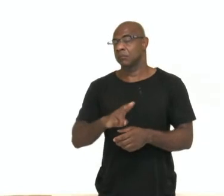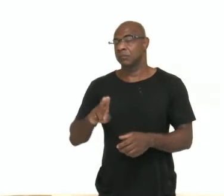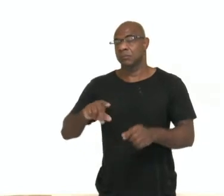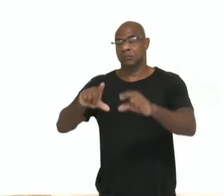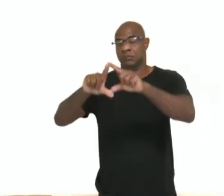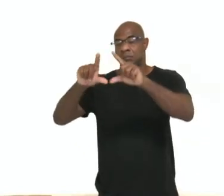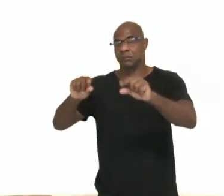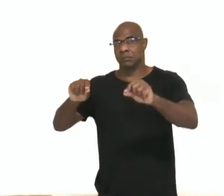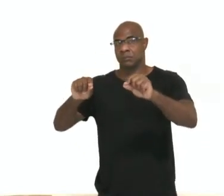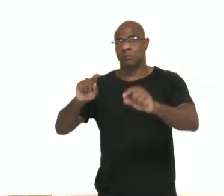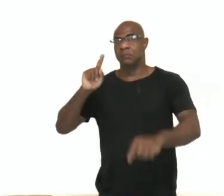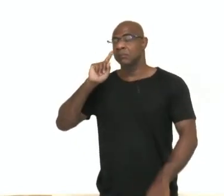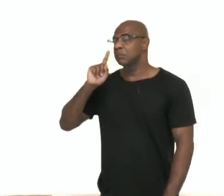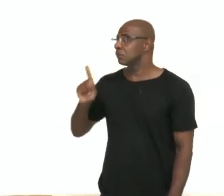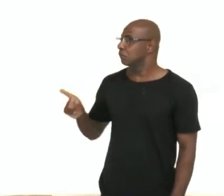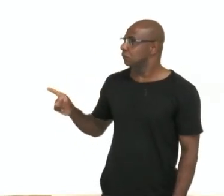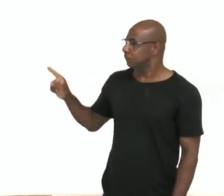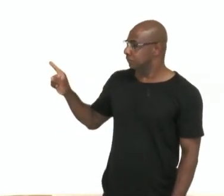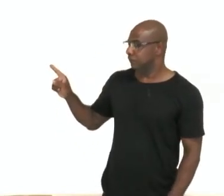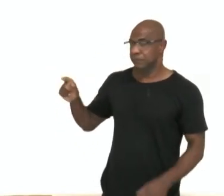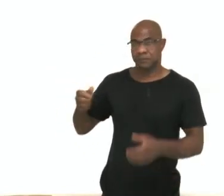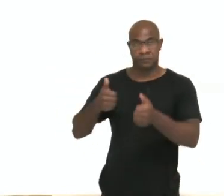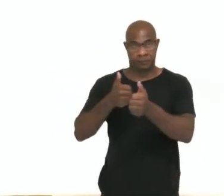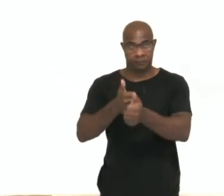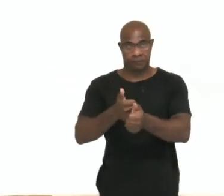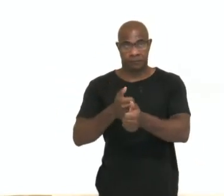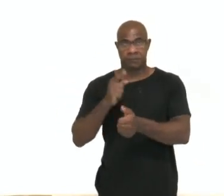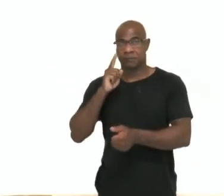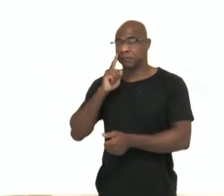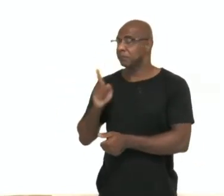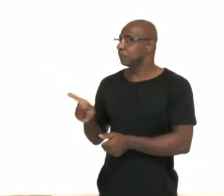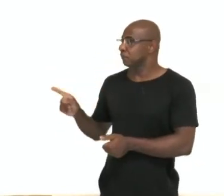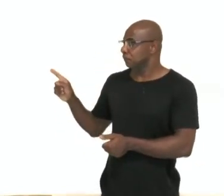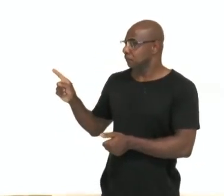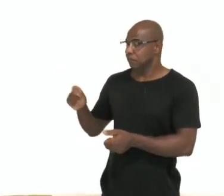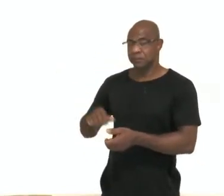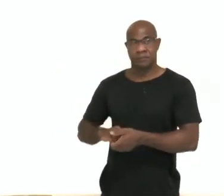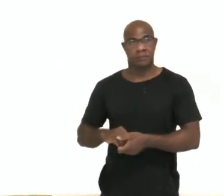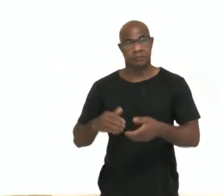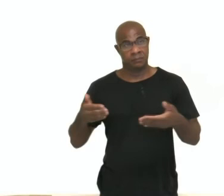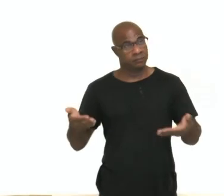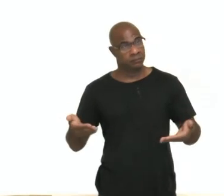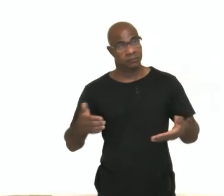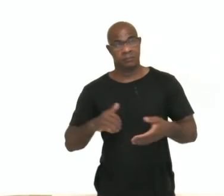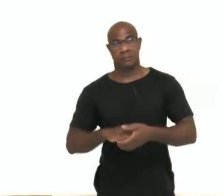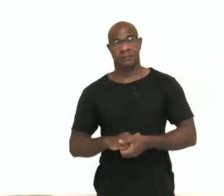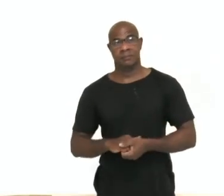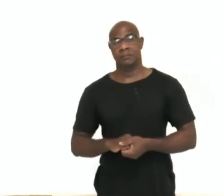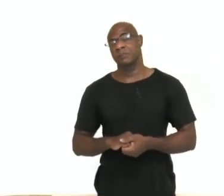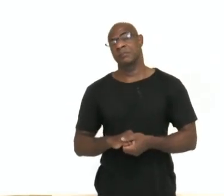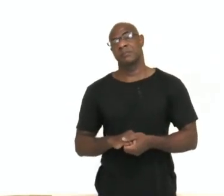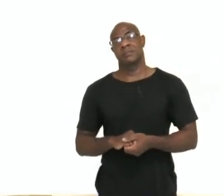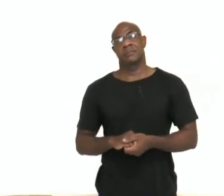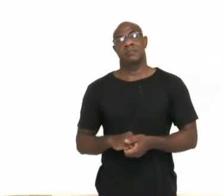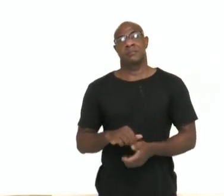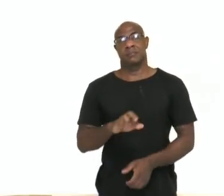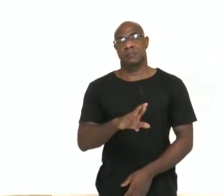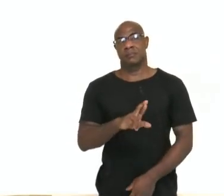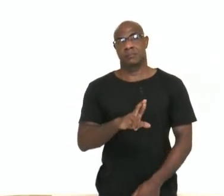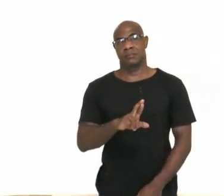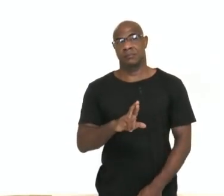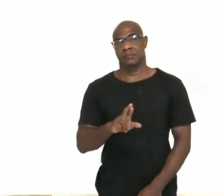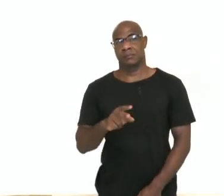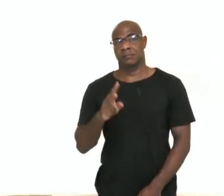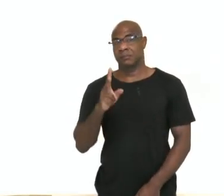interna. A resistência externa é 1 ohm. 1 ohm. Resistência equivalente, né, é